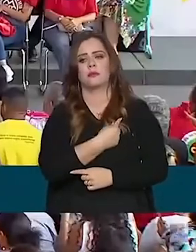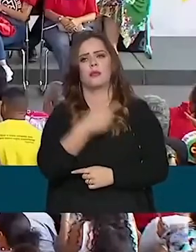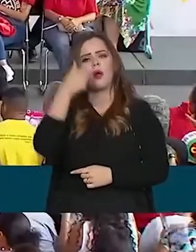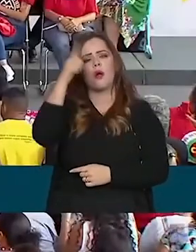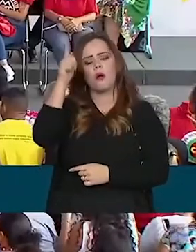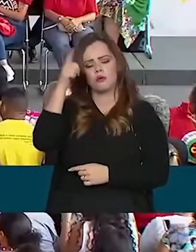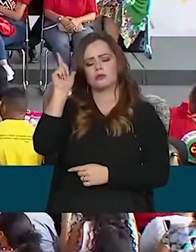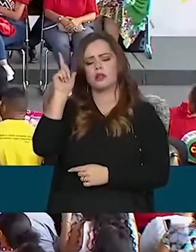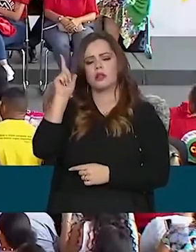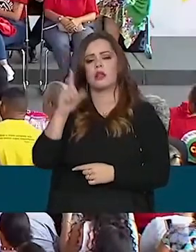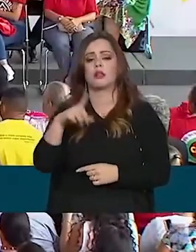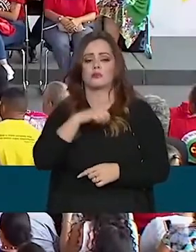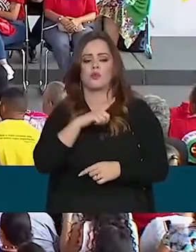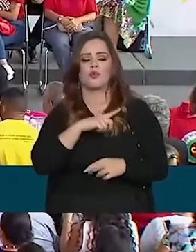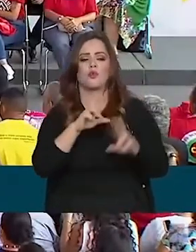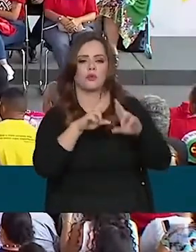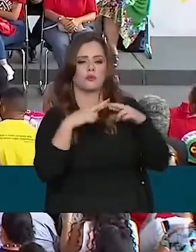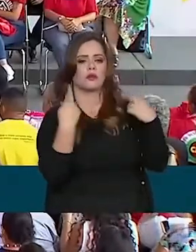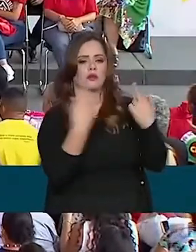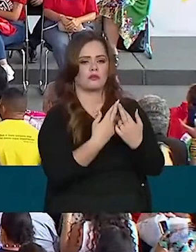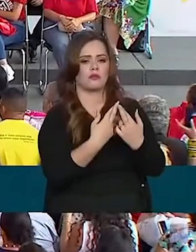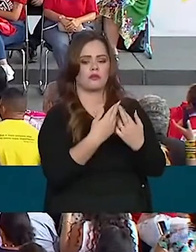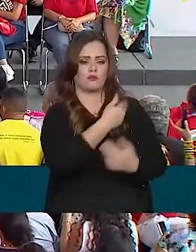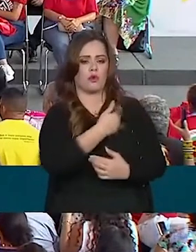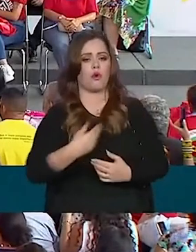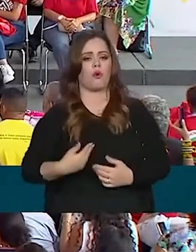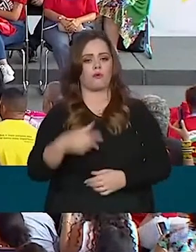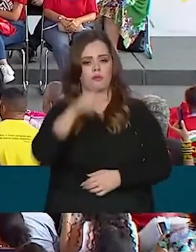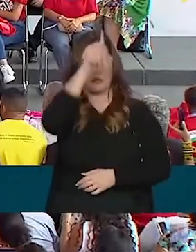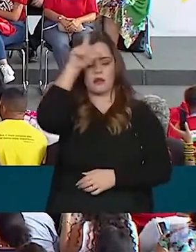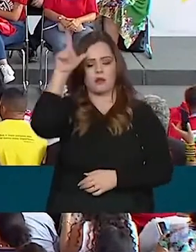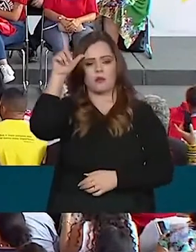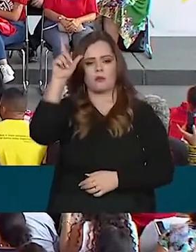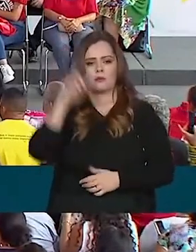ontem tivemos uma reunião com o governo alemão